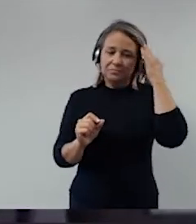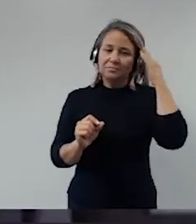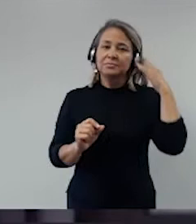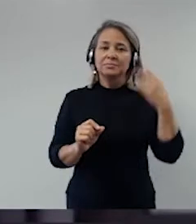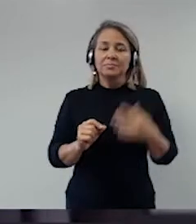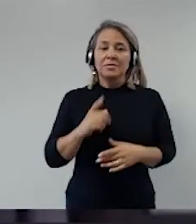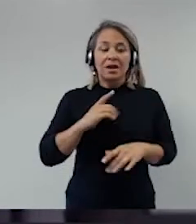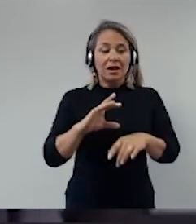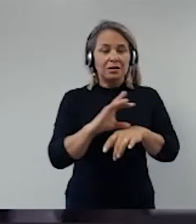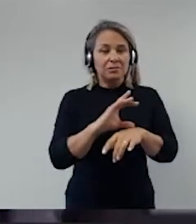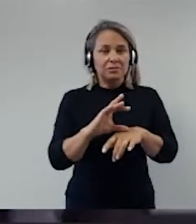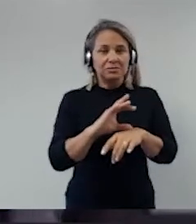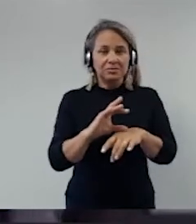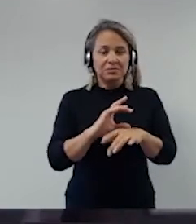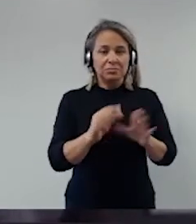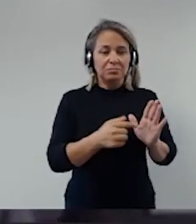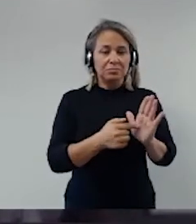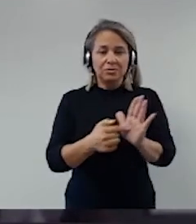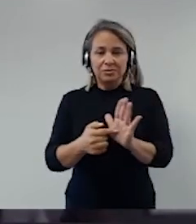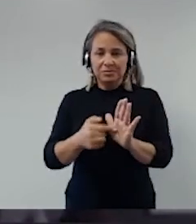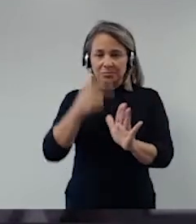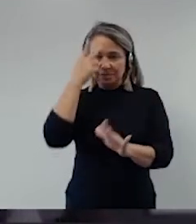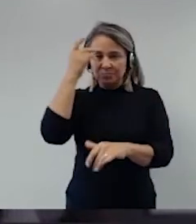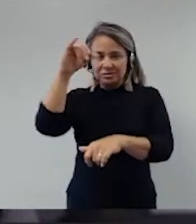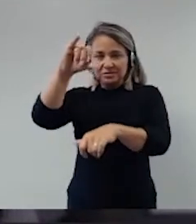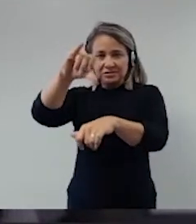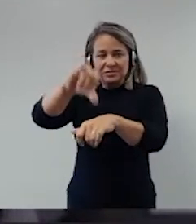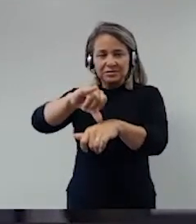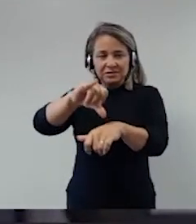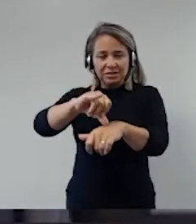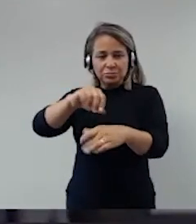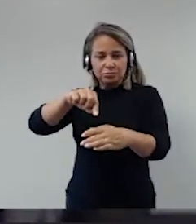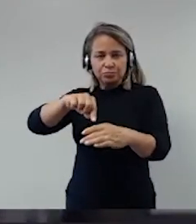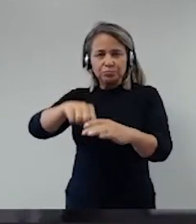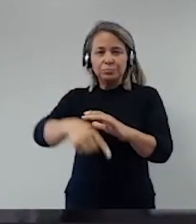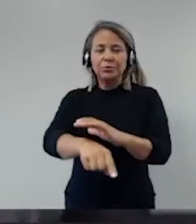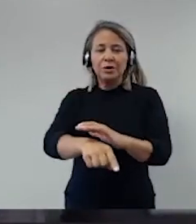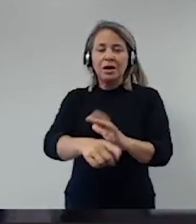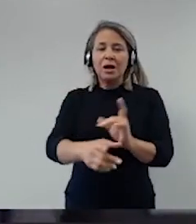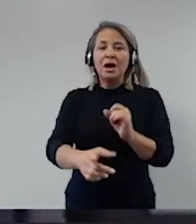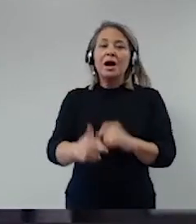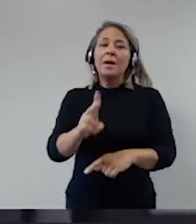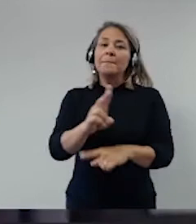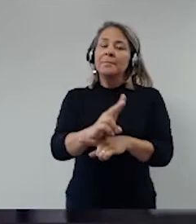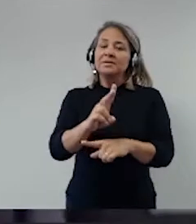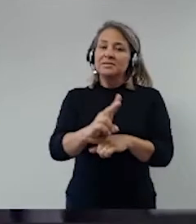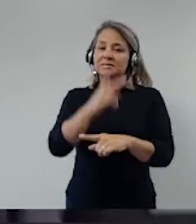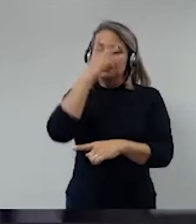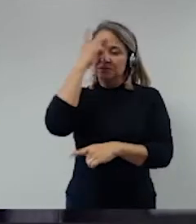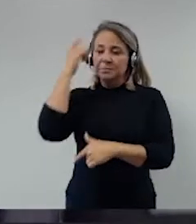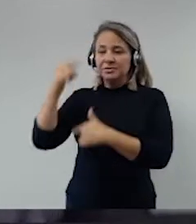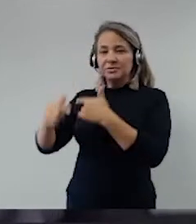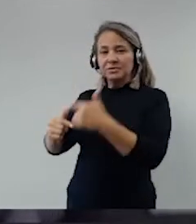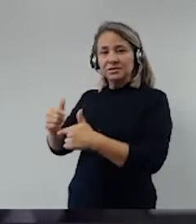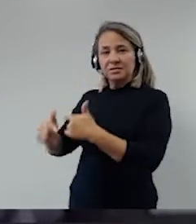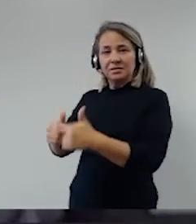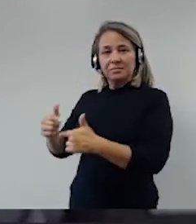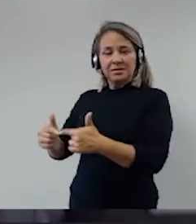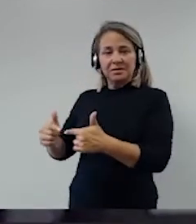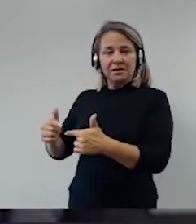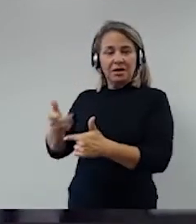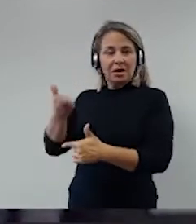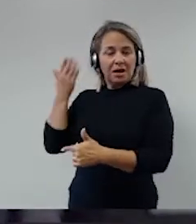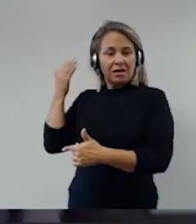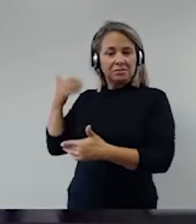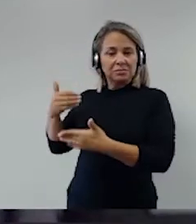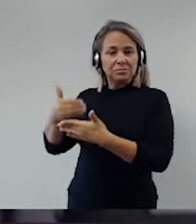a Constituição traz para o seu centro, para o seu âmago, a proteção do cidadão trabalhador, quando trouxe,